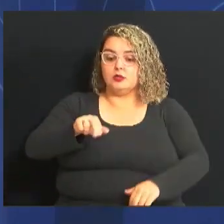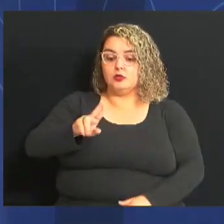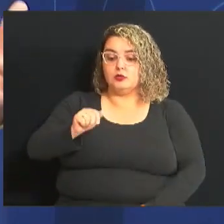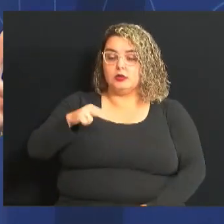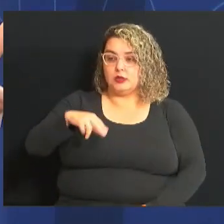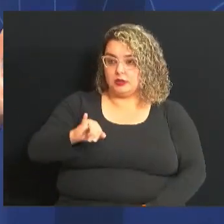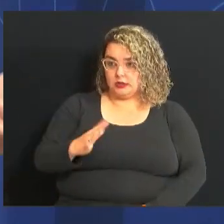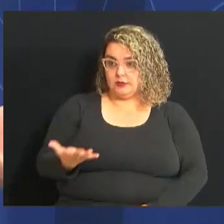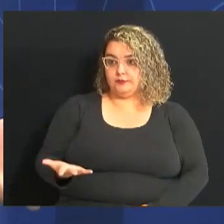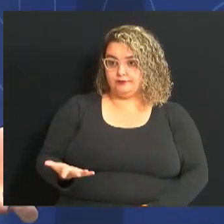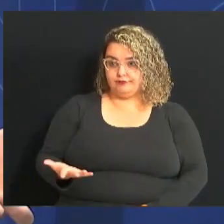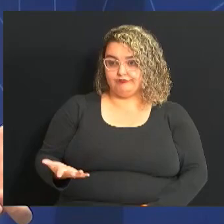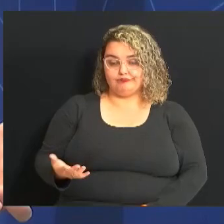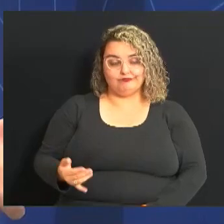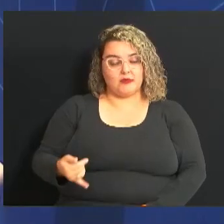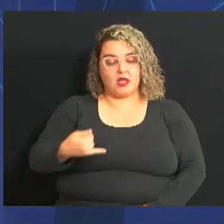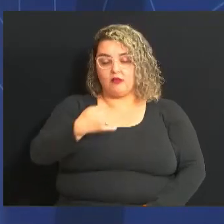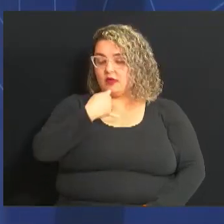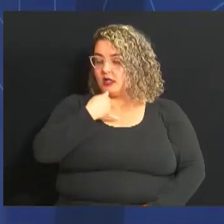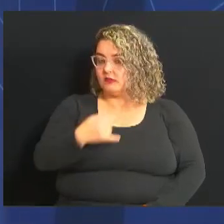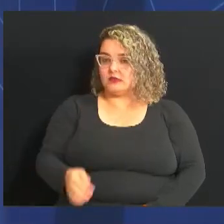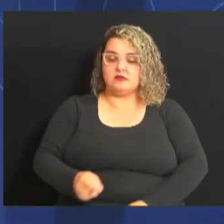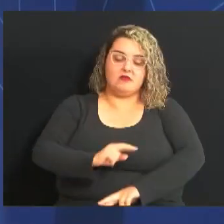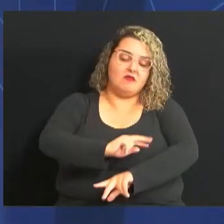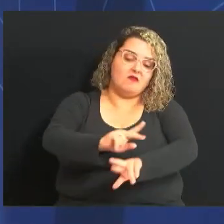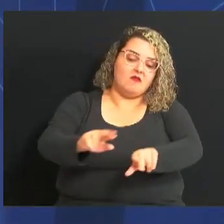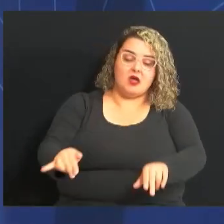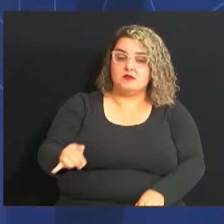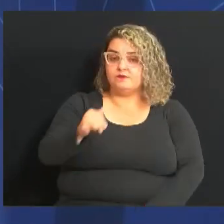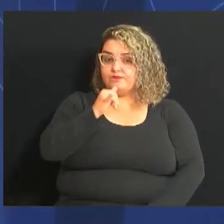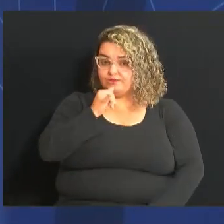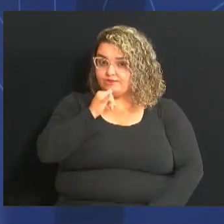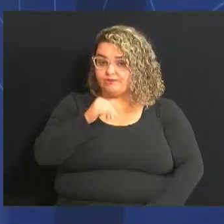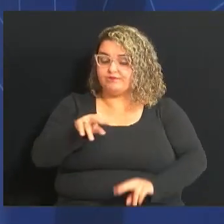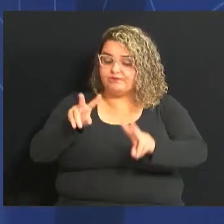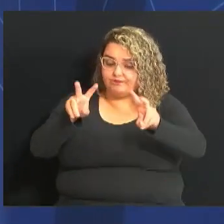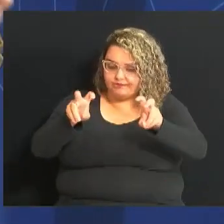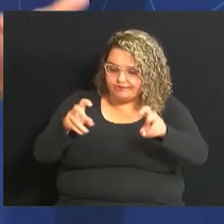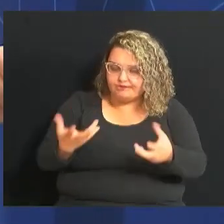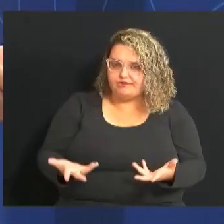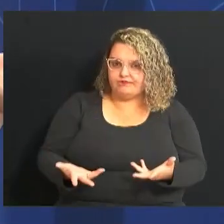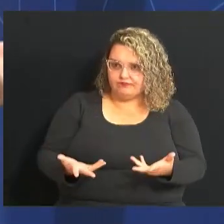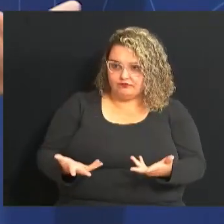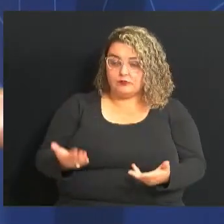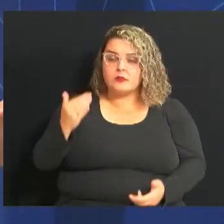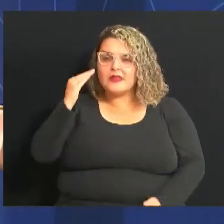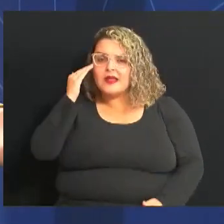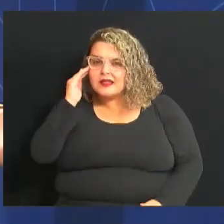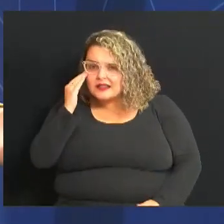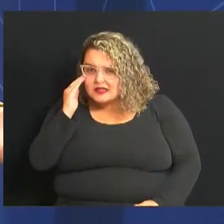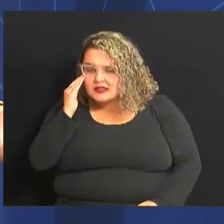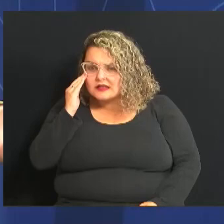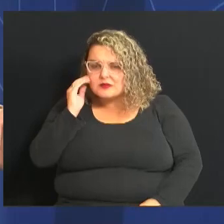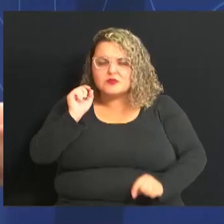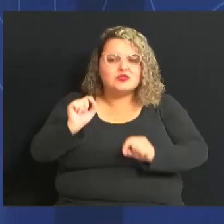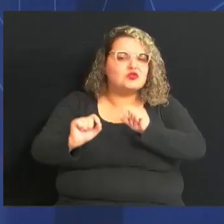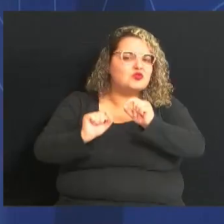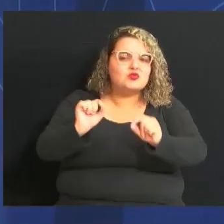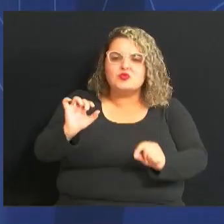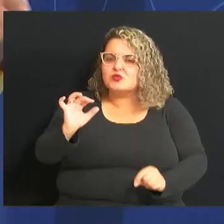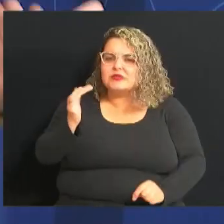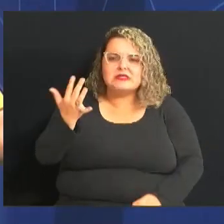Infelizmente, exemplos são o que não faltam. Então, para abordar este tema e entendermos o que está